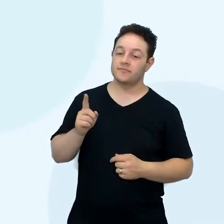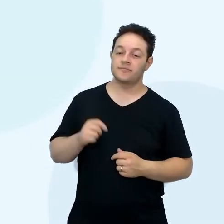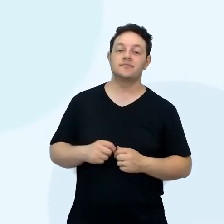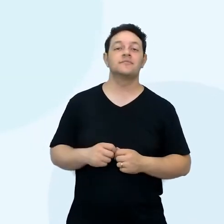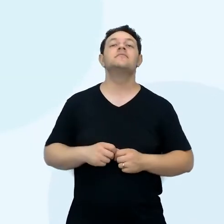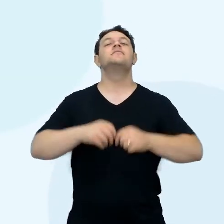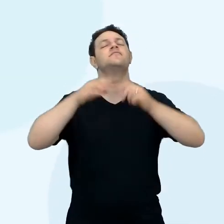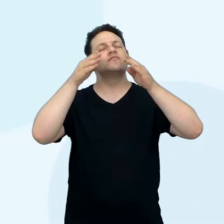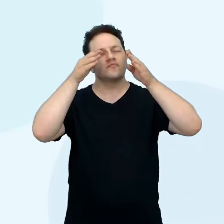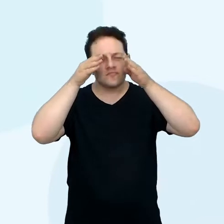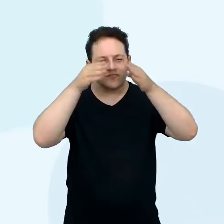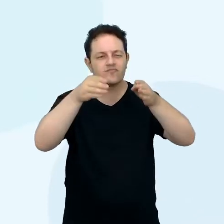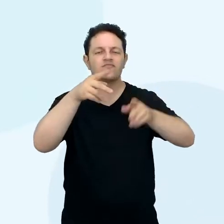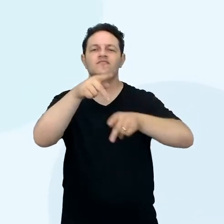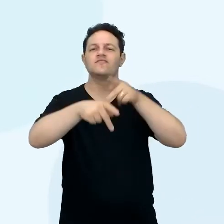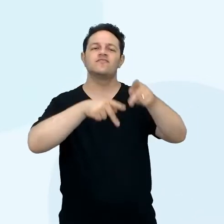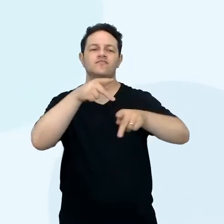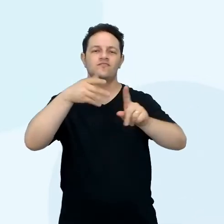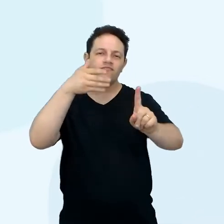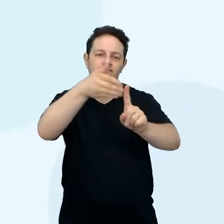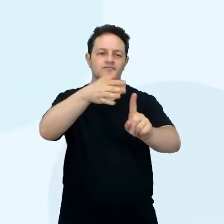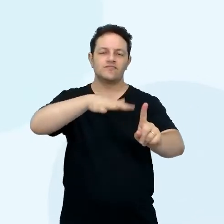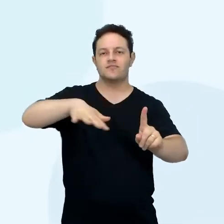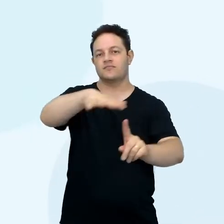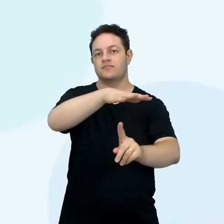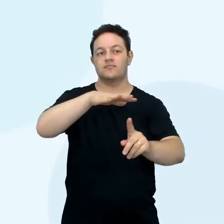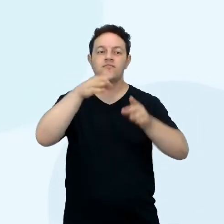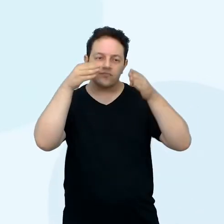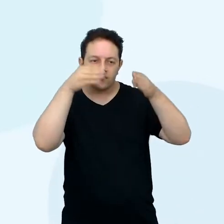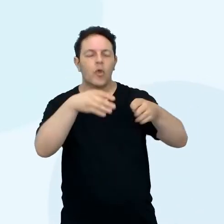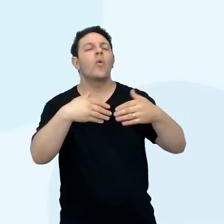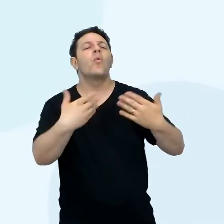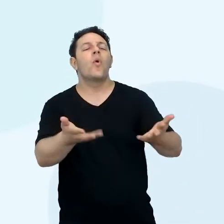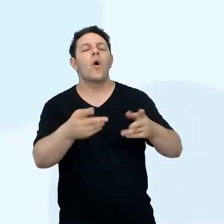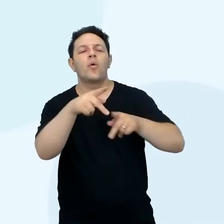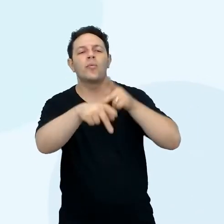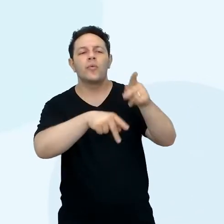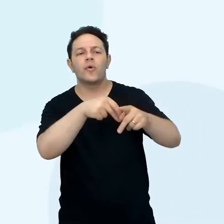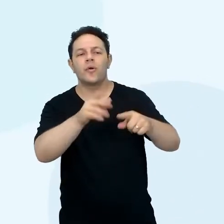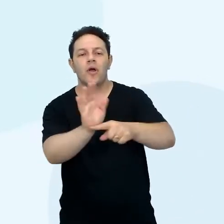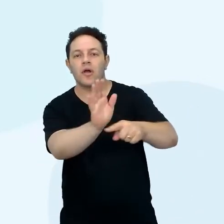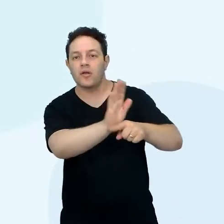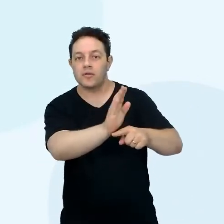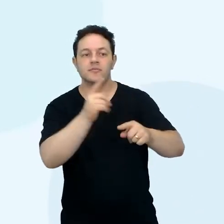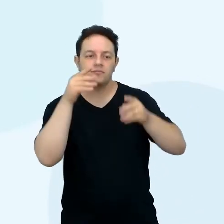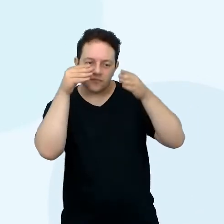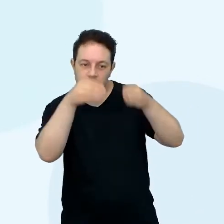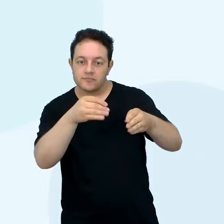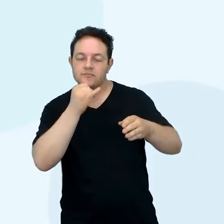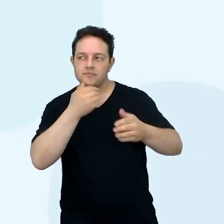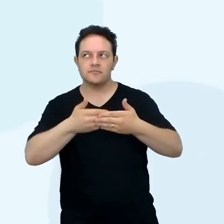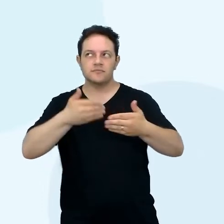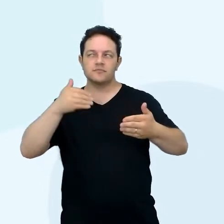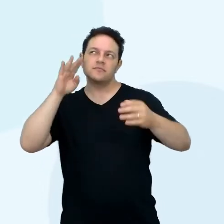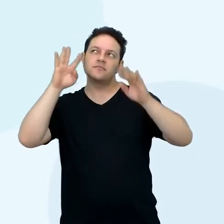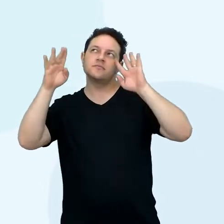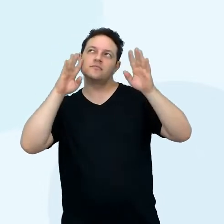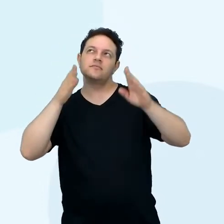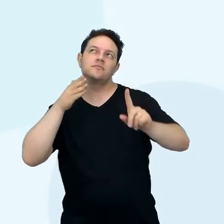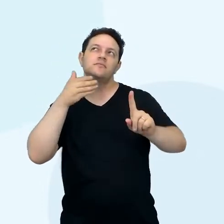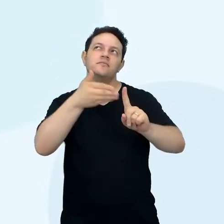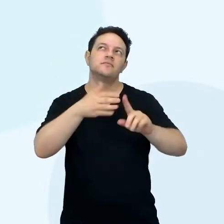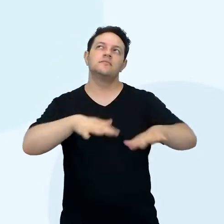público-alvo. Acabei de falar do público-alvo, né? É necessário focar no público-alvo antes, durante e após o lançamento de uma empresa.